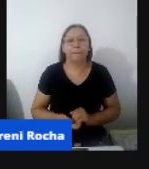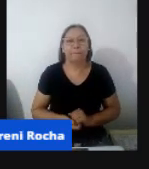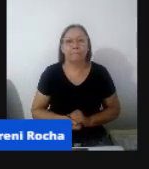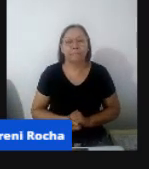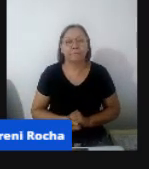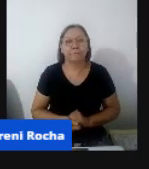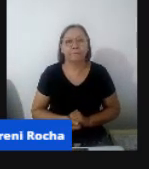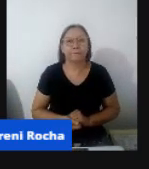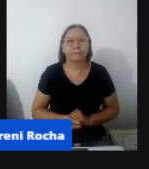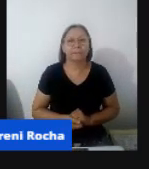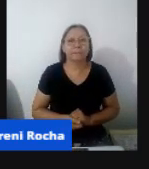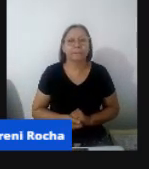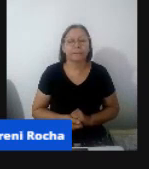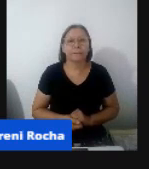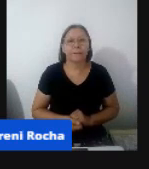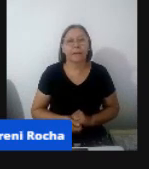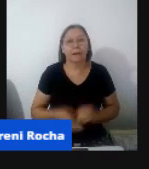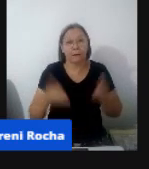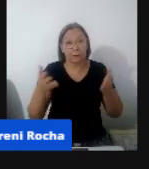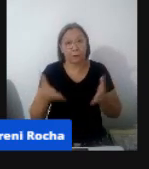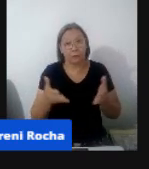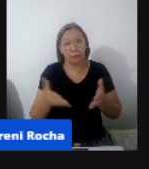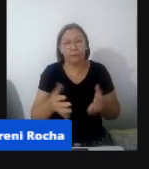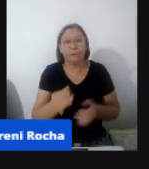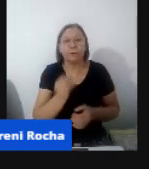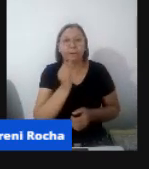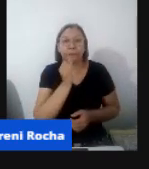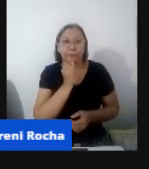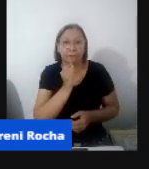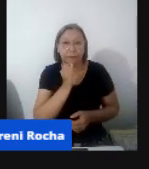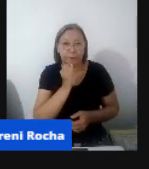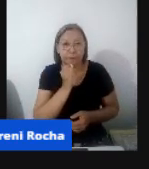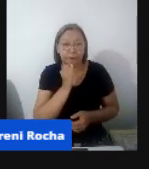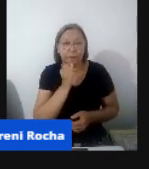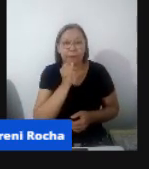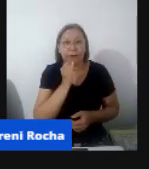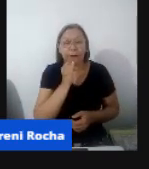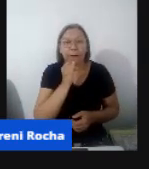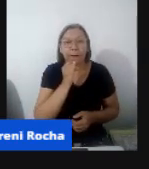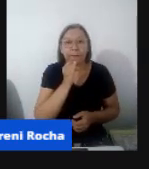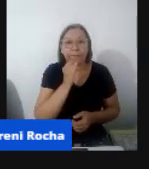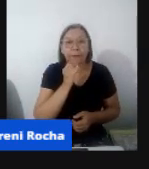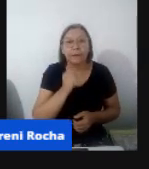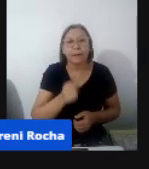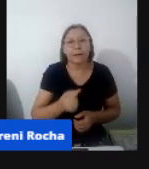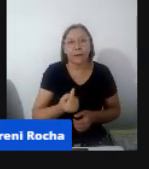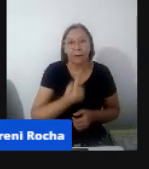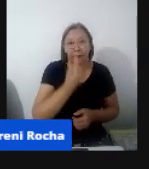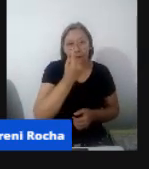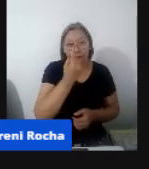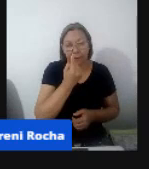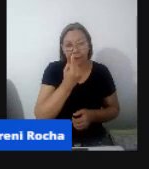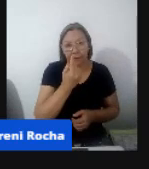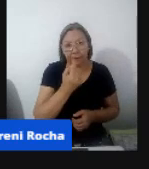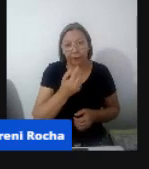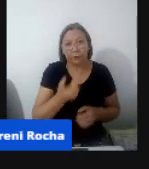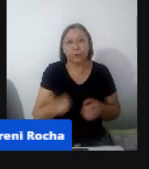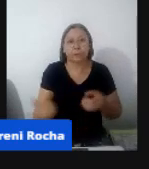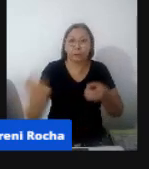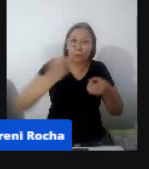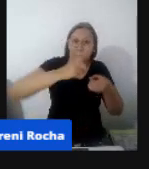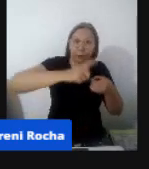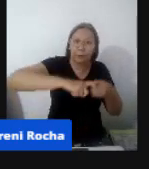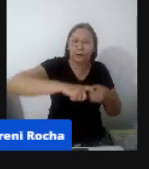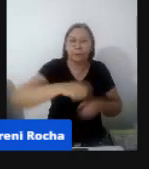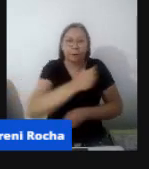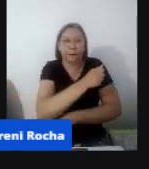E eu vou exemplificar, então, um pouco disso, tomando exatamente a rodada 1 da nossa atividade do 9º